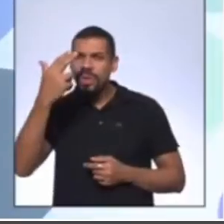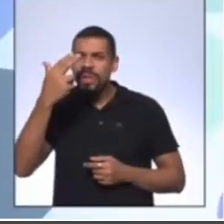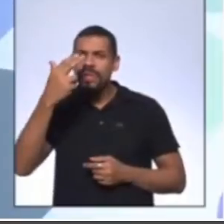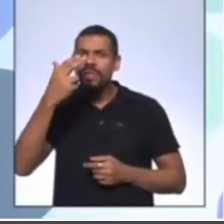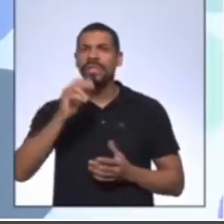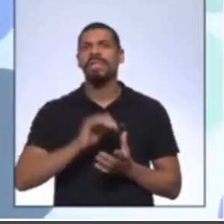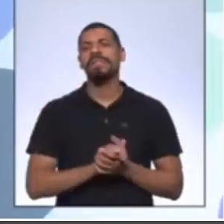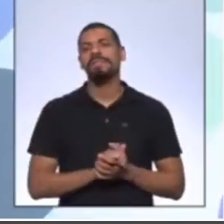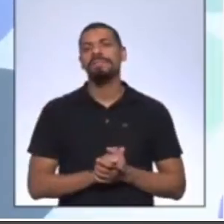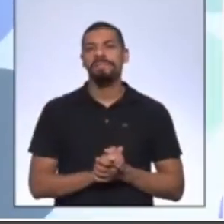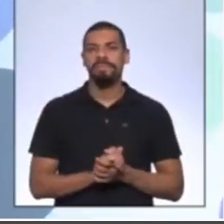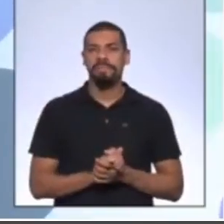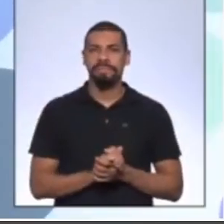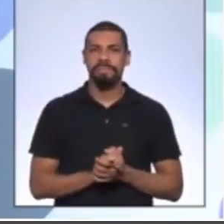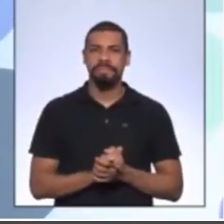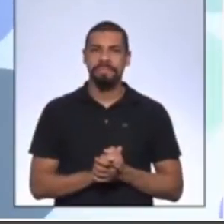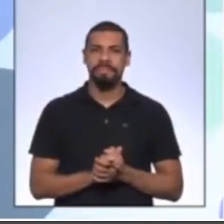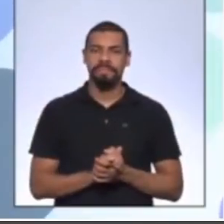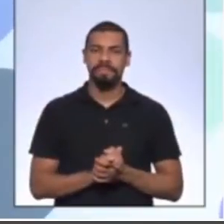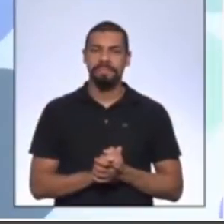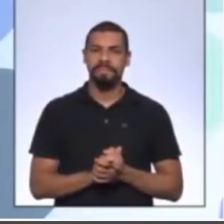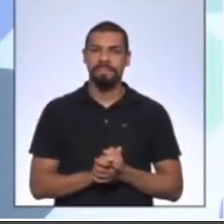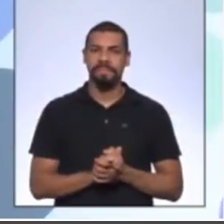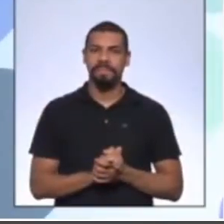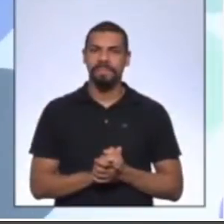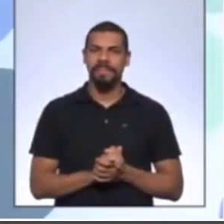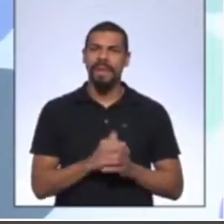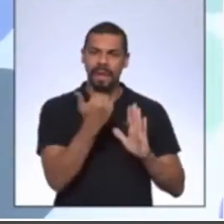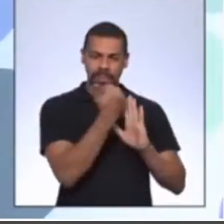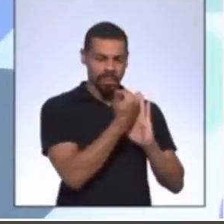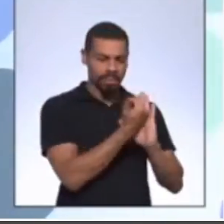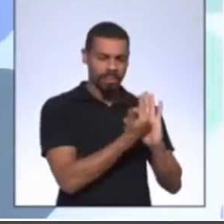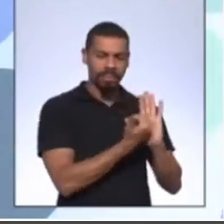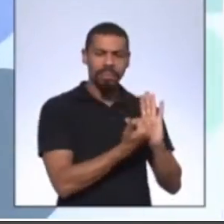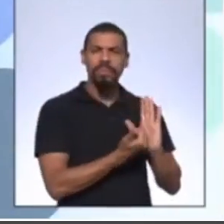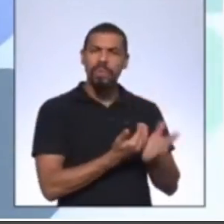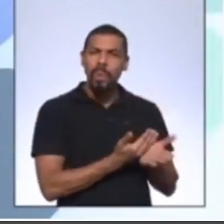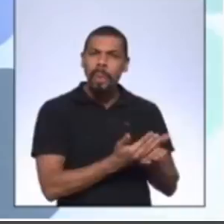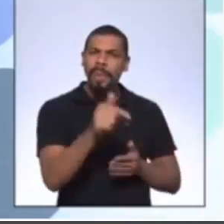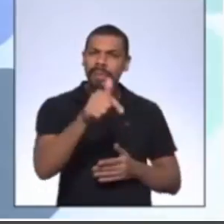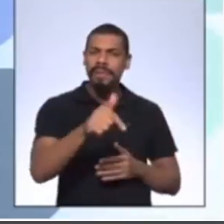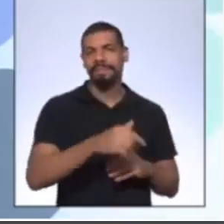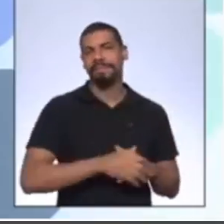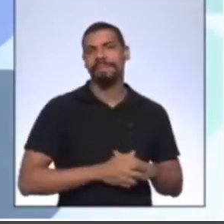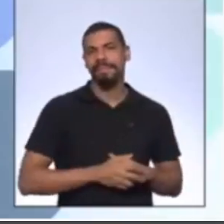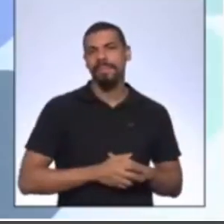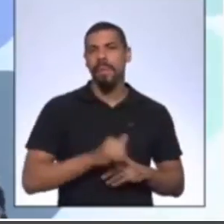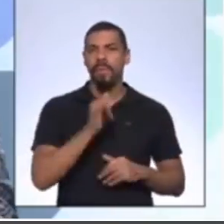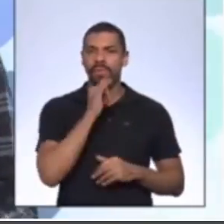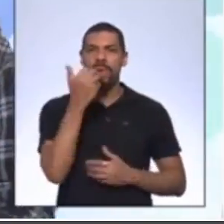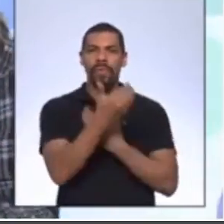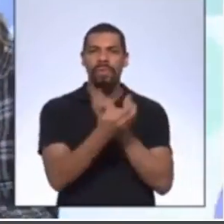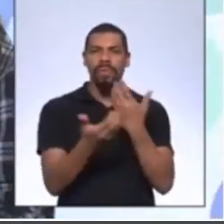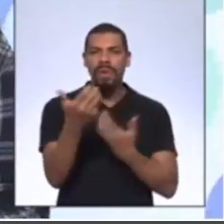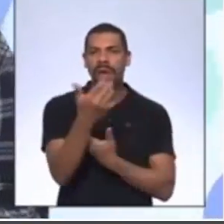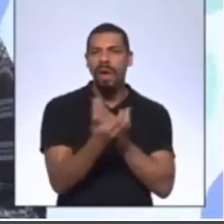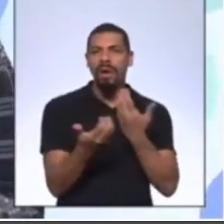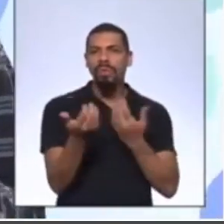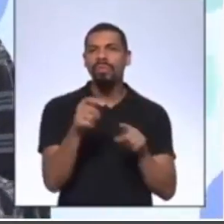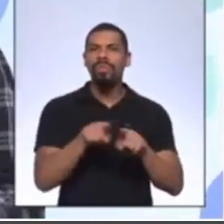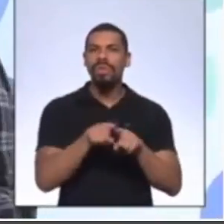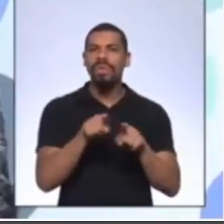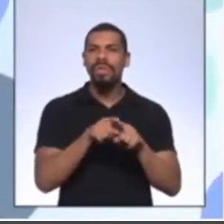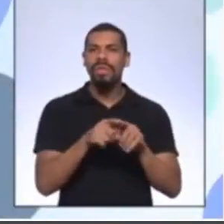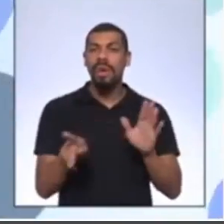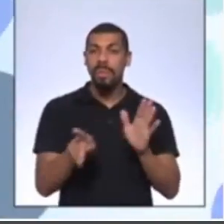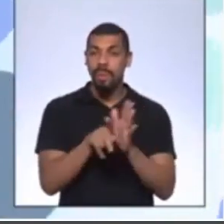desses programas né ela já começa nesse período então os cantores eles faziam parte